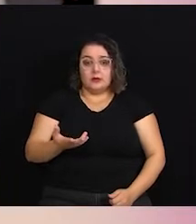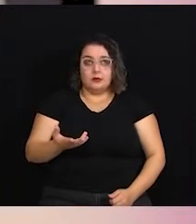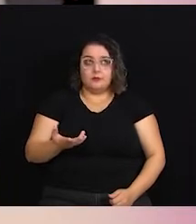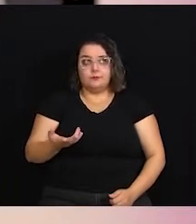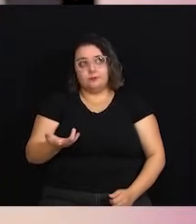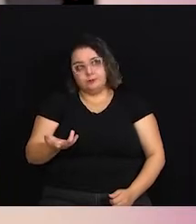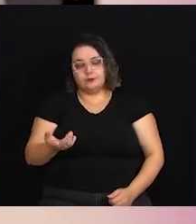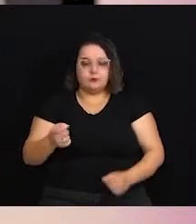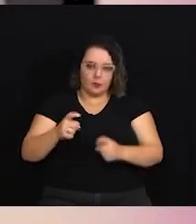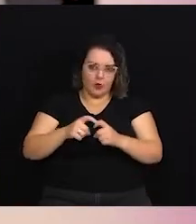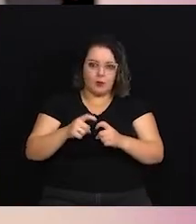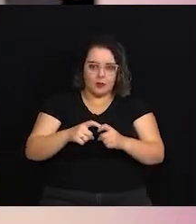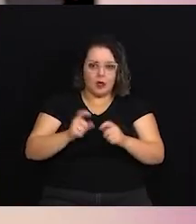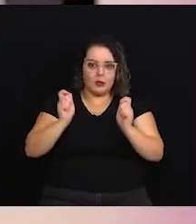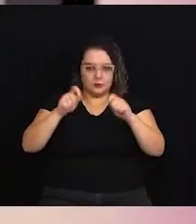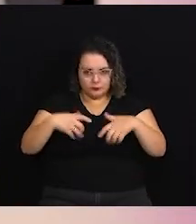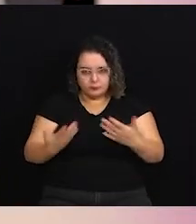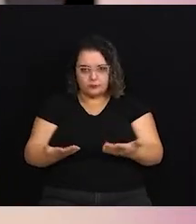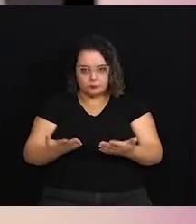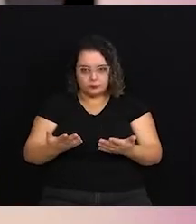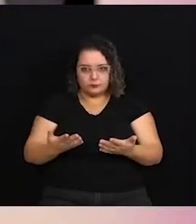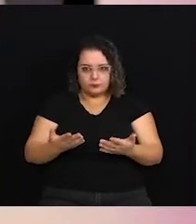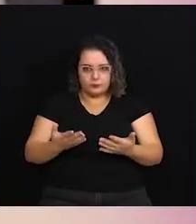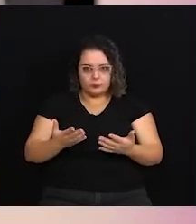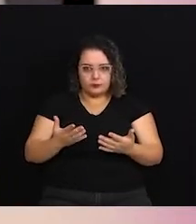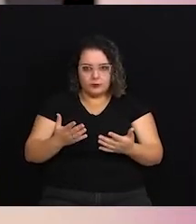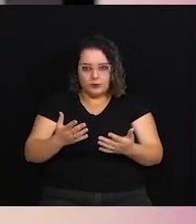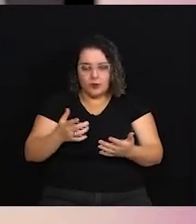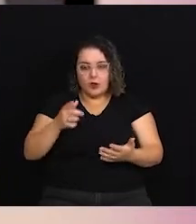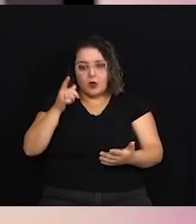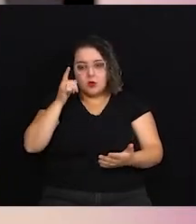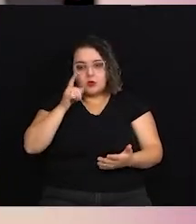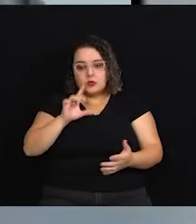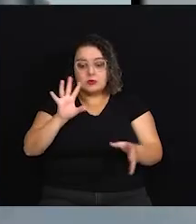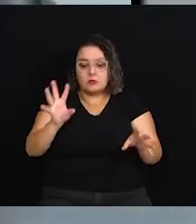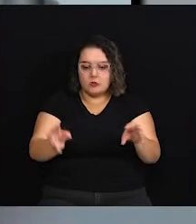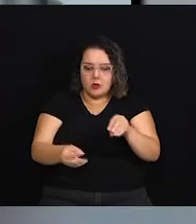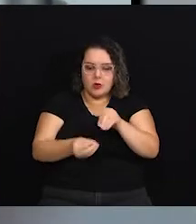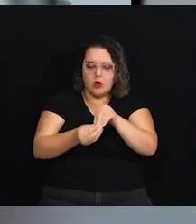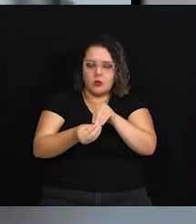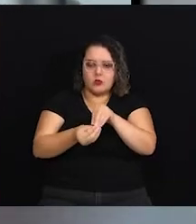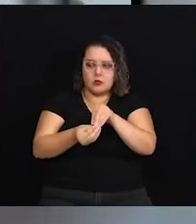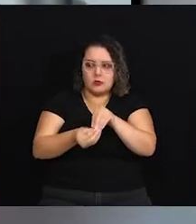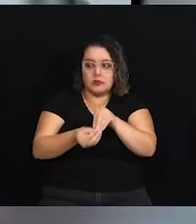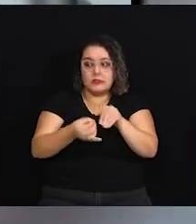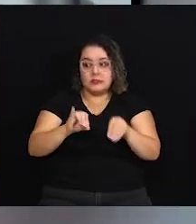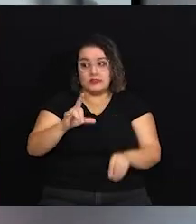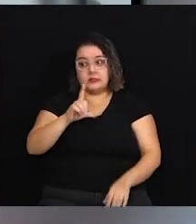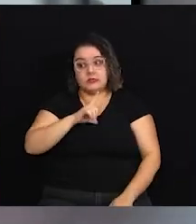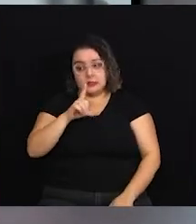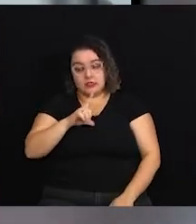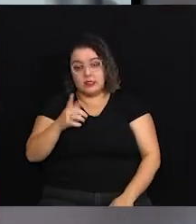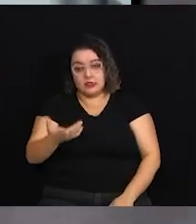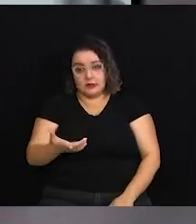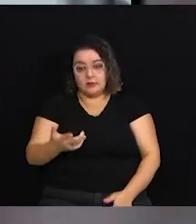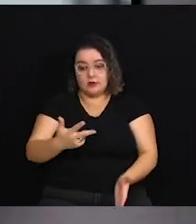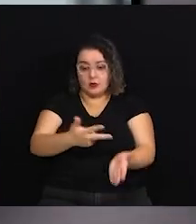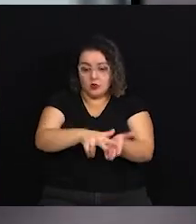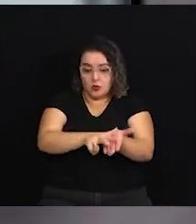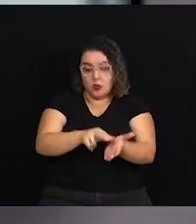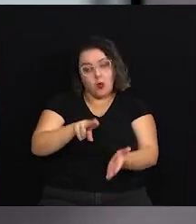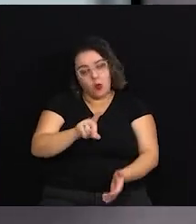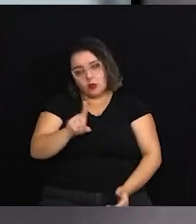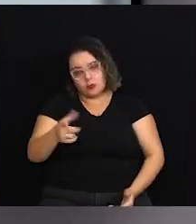é digamos capaz de chegar ao conclusão se a pessoa teve ou não é